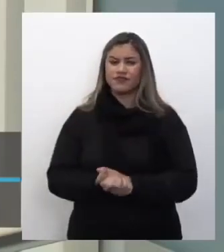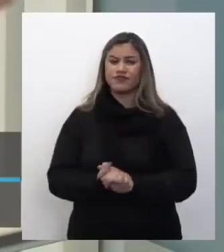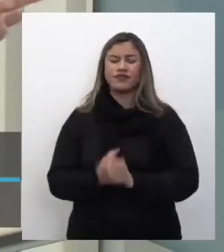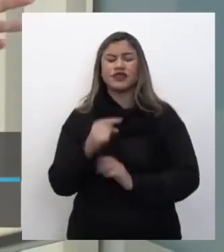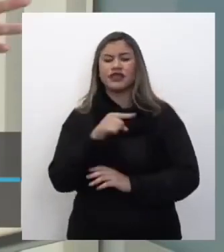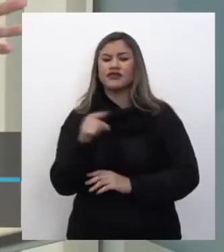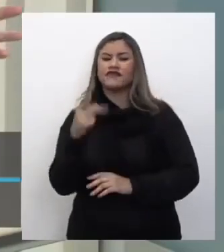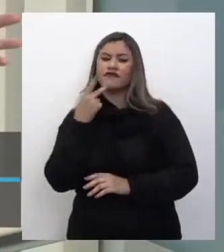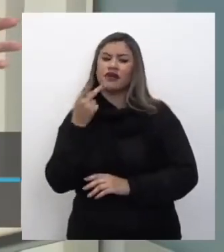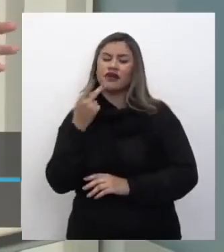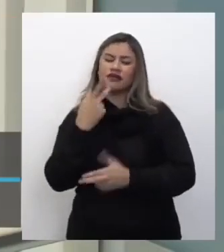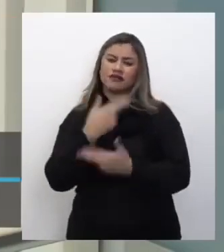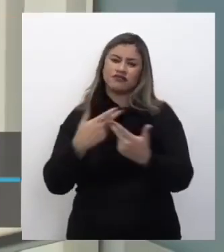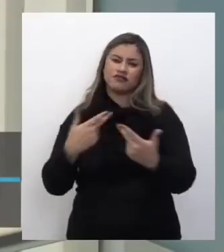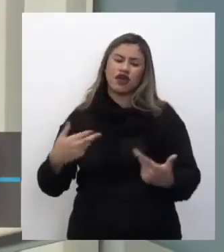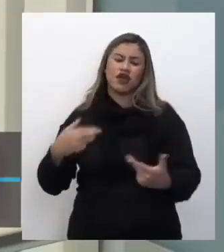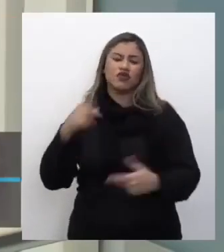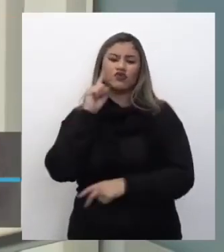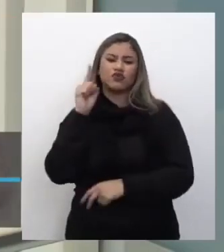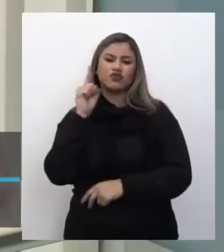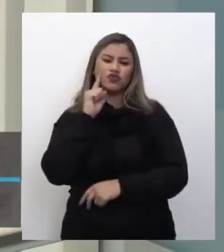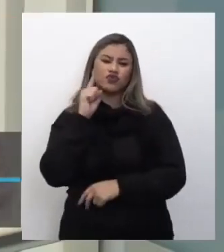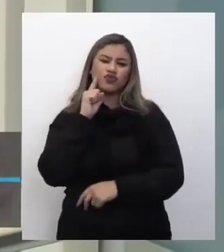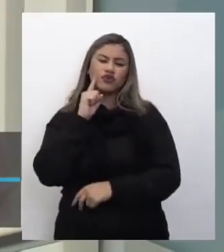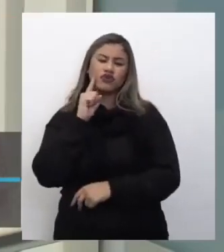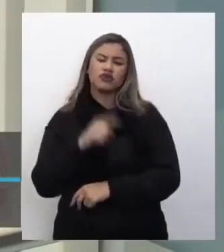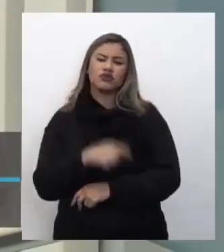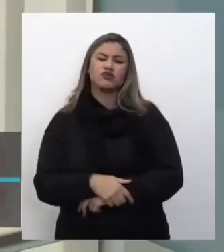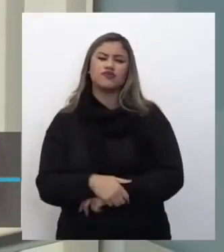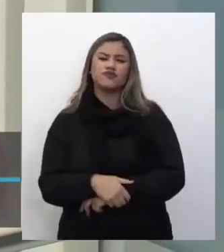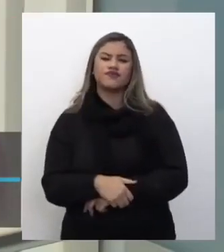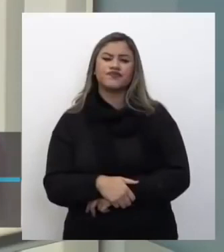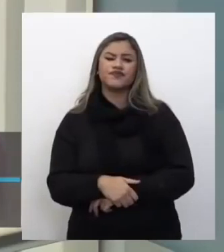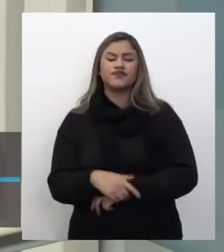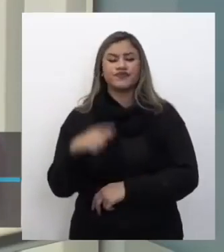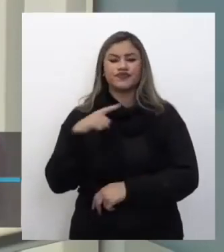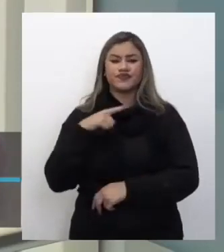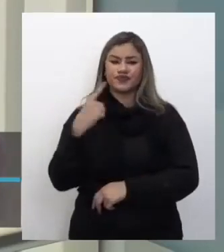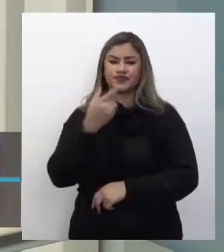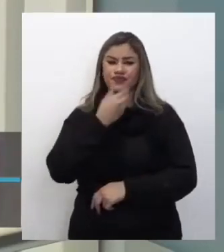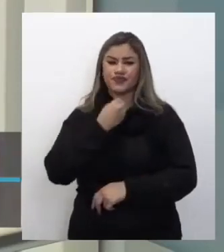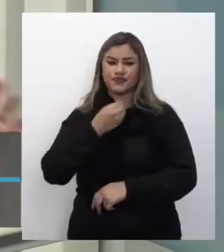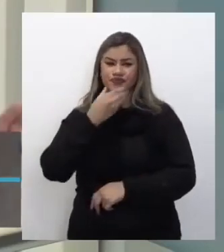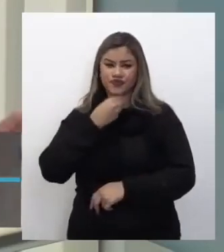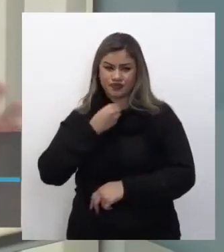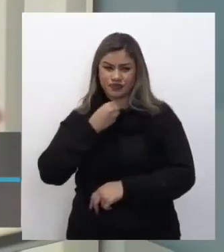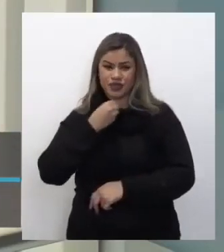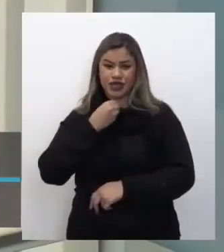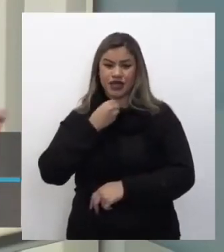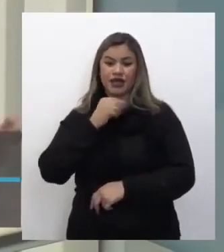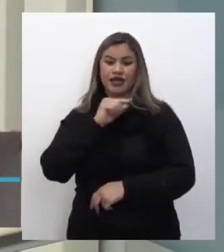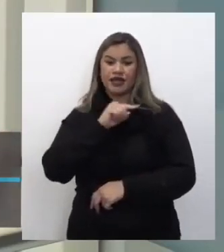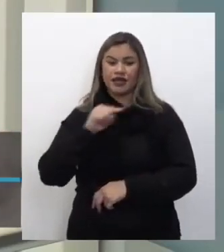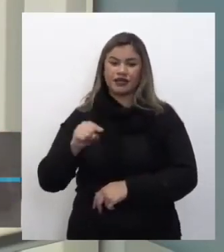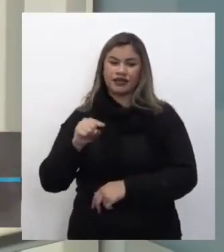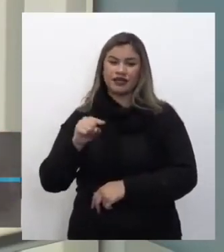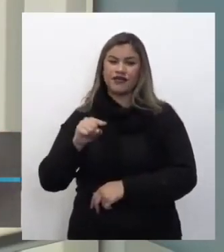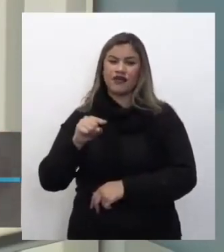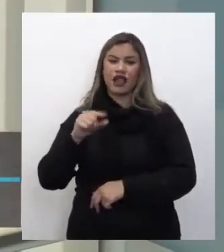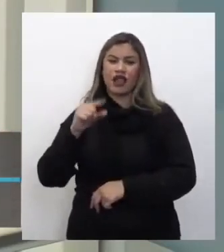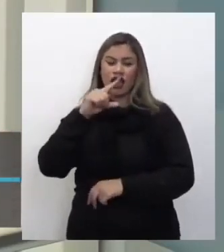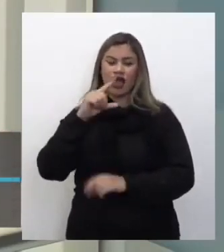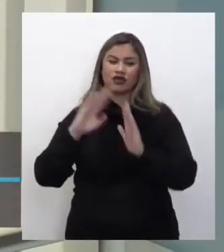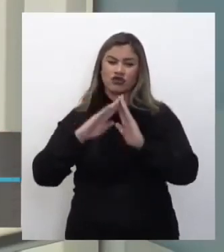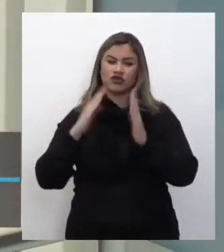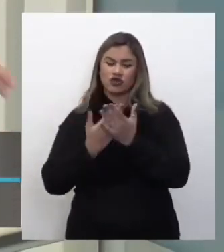contam coisas do cotidiano mesmo. Tem um comediante que ele fala sobre o clima escolar entre